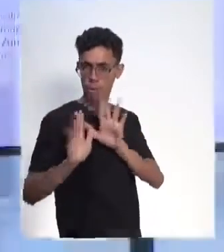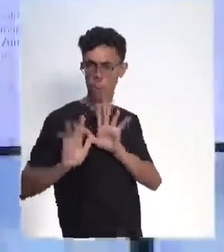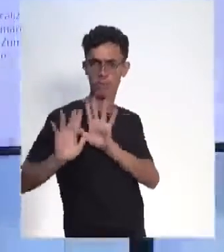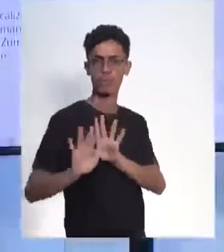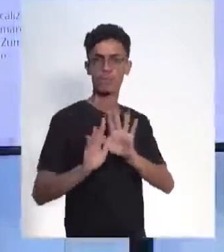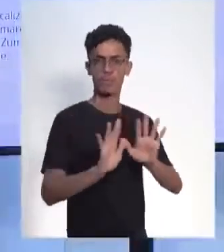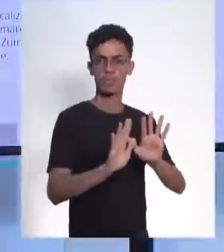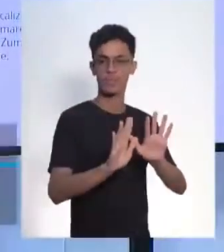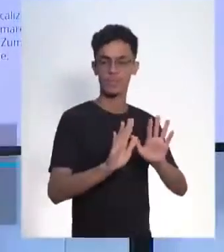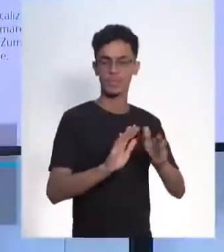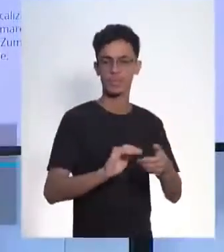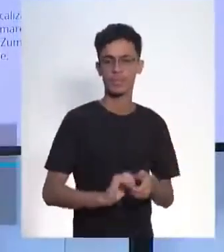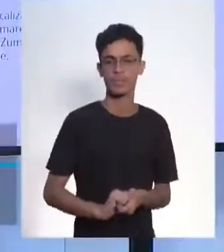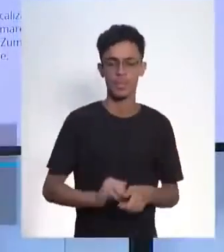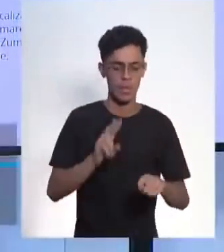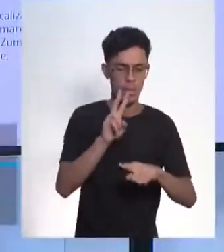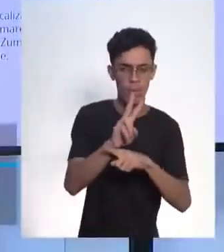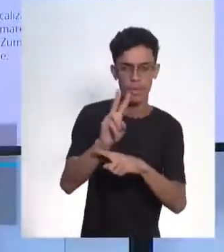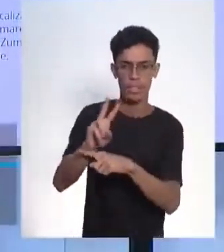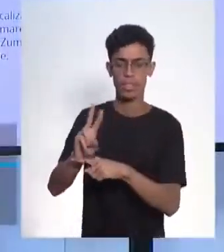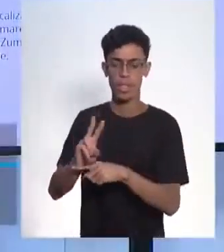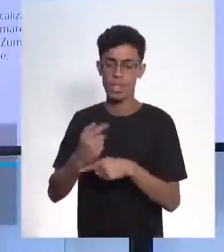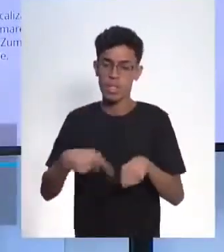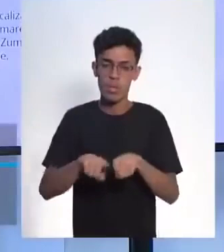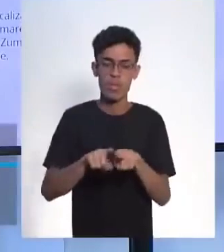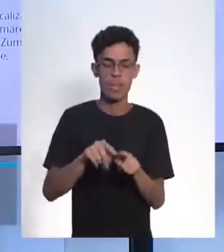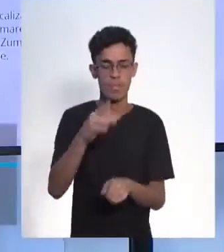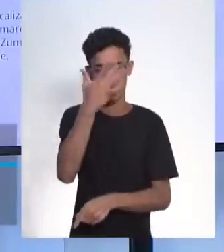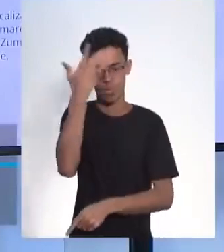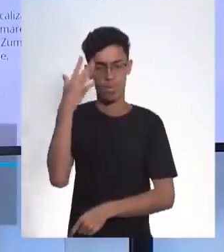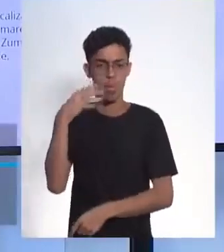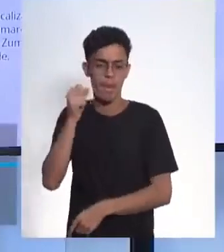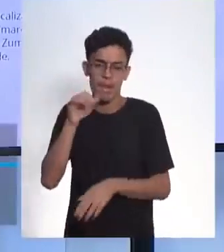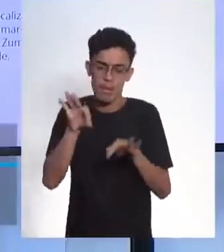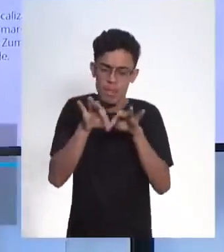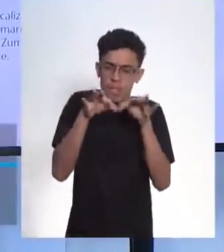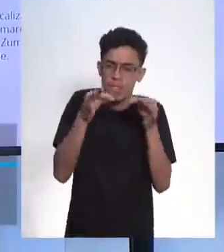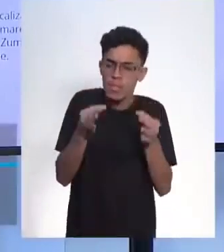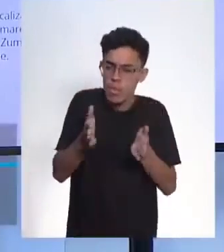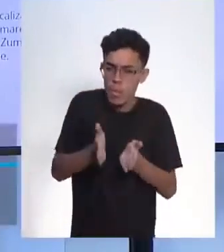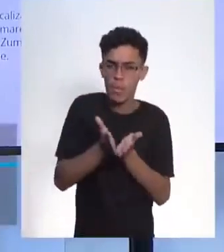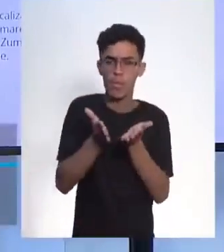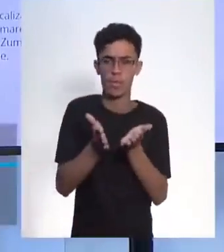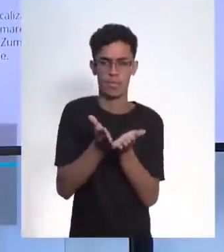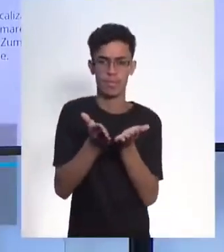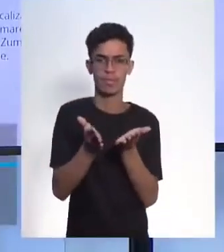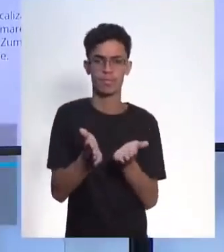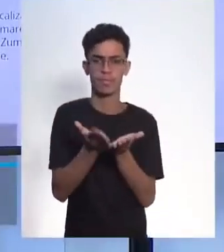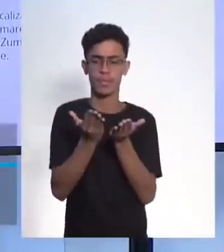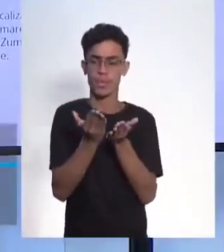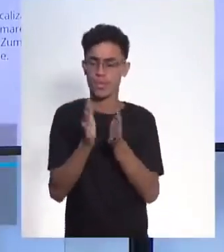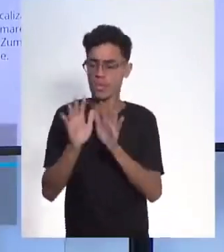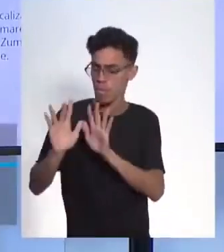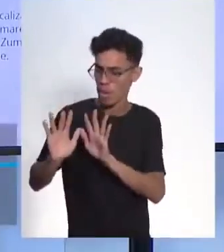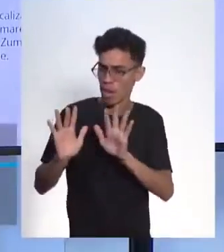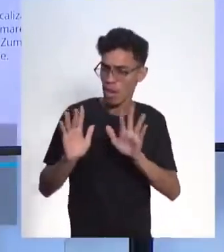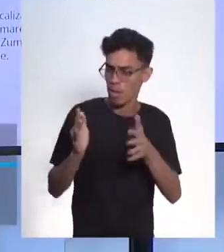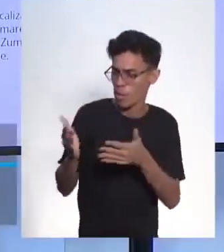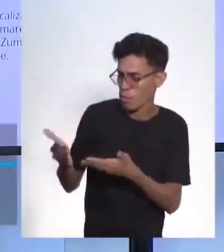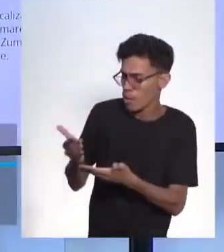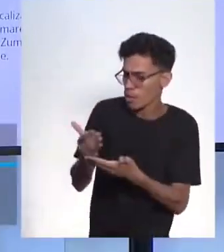eles, como também indígenas e até brancos, pessoas mais simples, mais pobres, que eram ali acolhidas